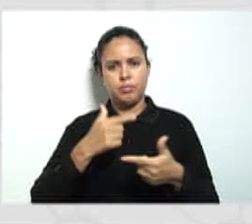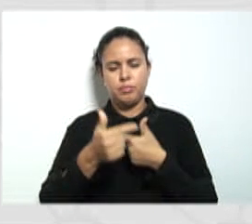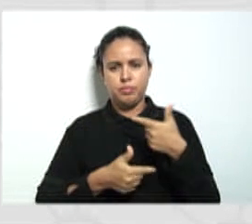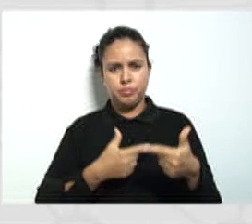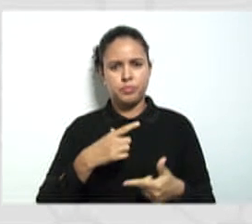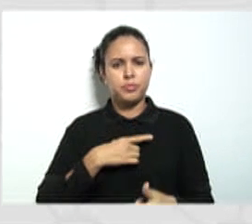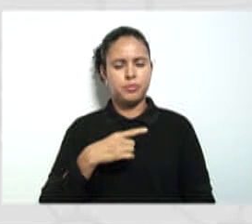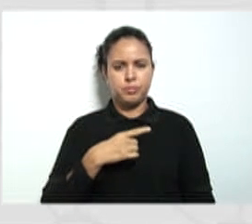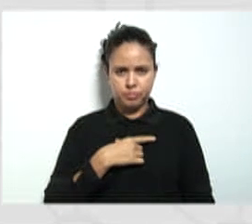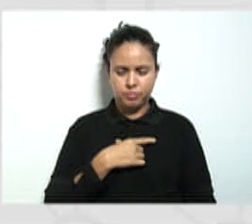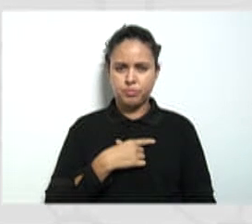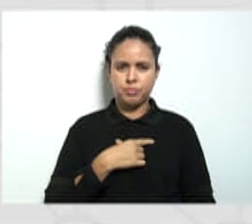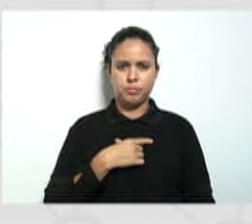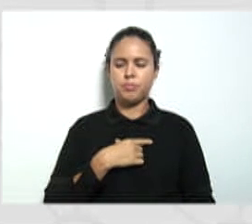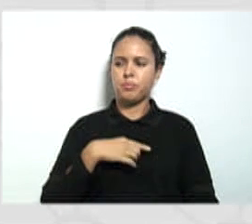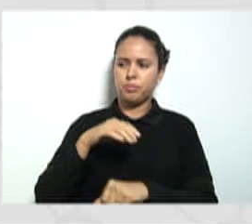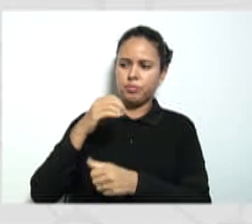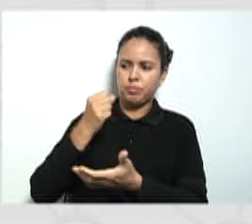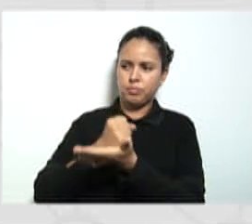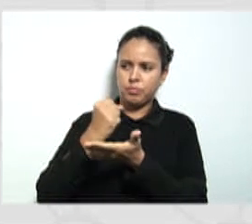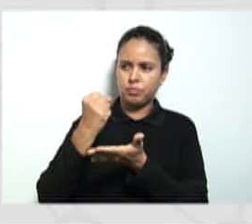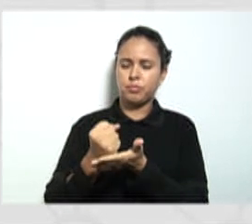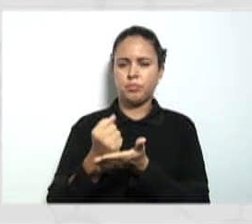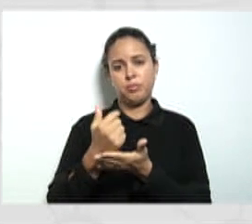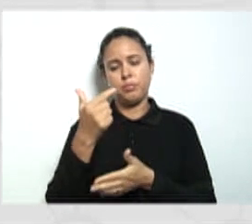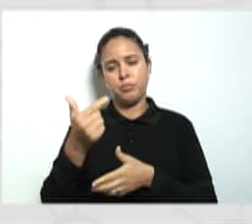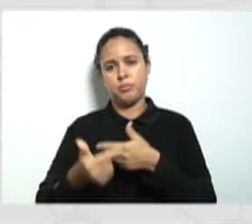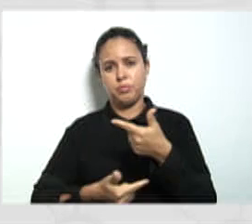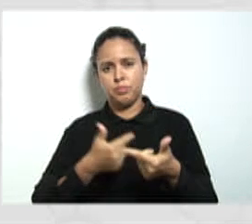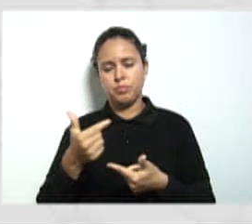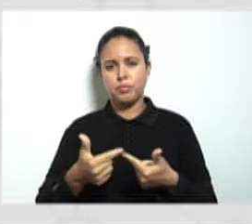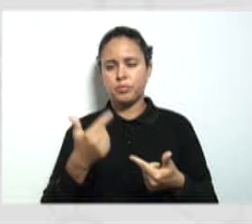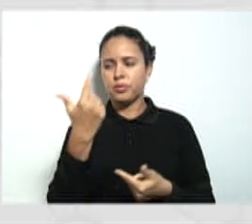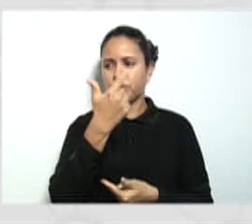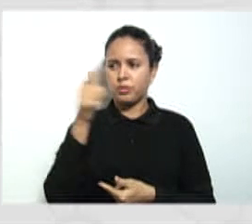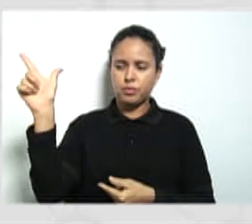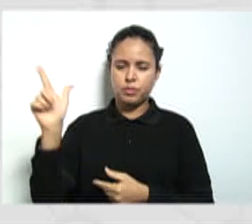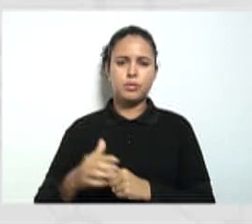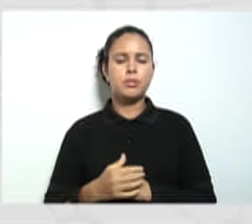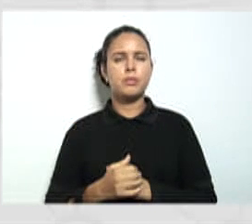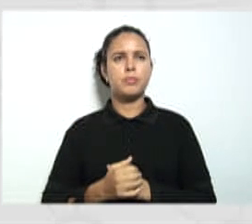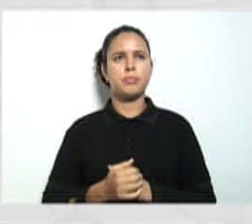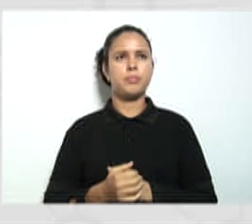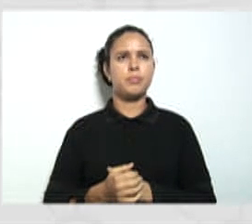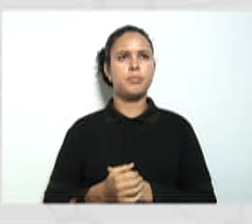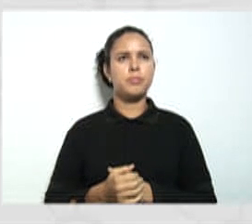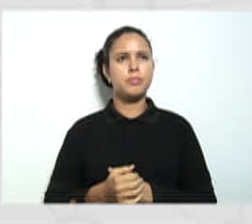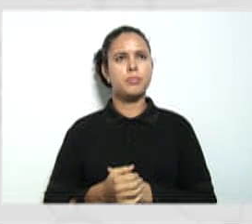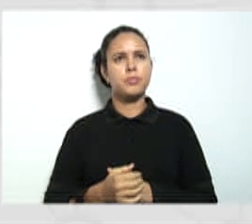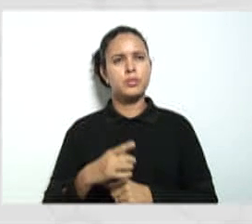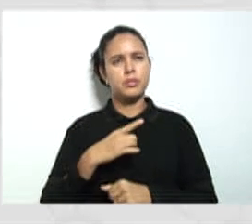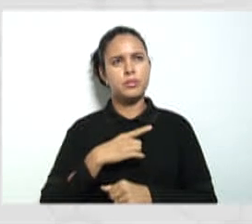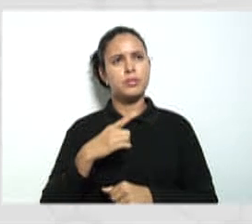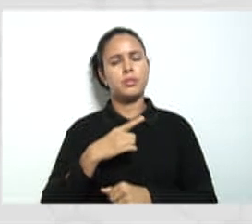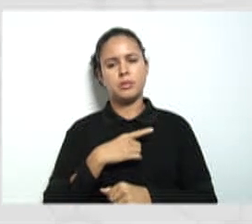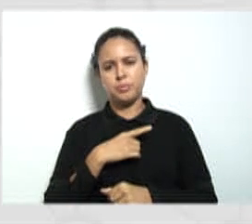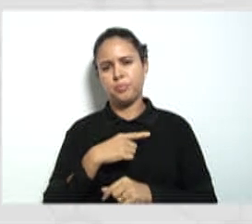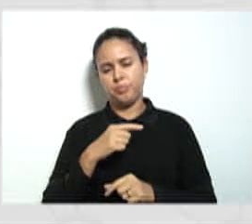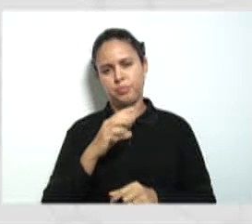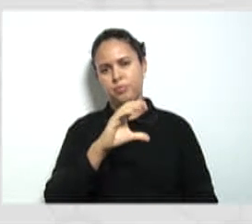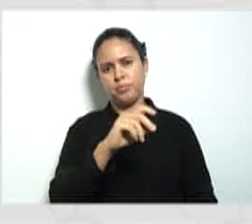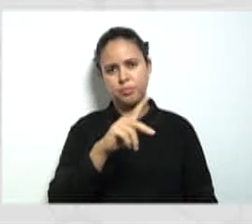serviço. Nesse contexto, os profissionais empreendedores e estratégicos seguiram o caminho da cooperativa do